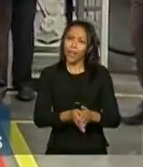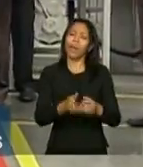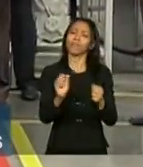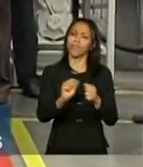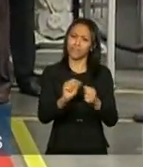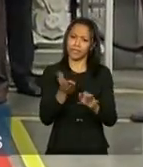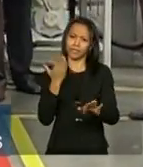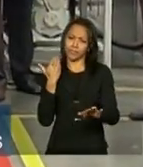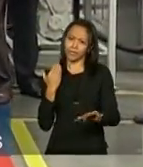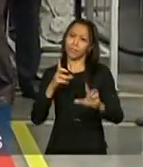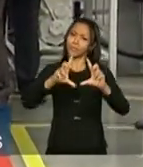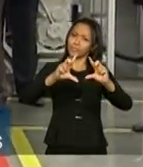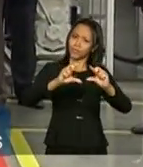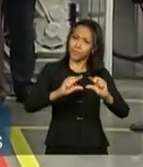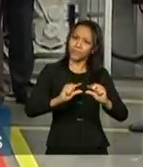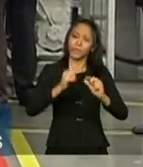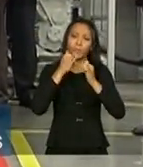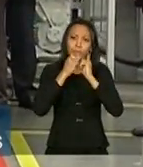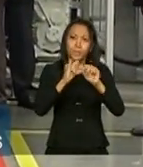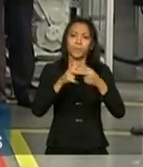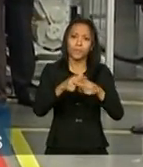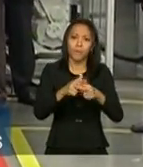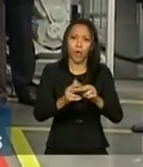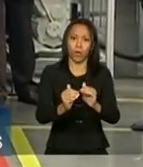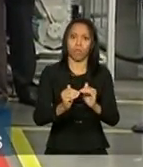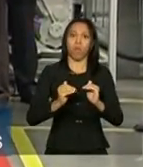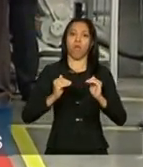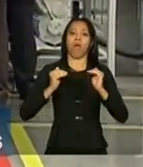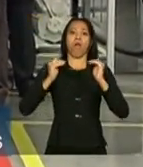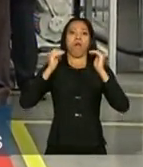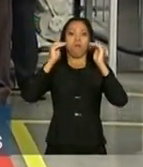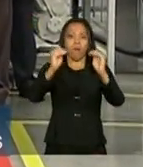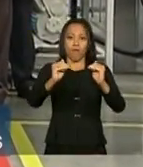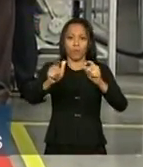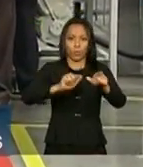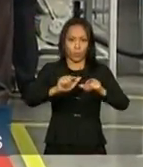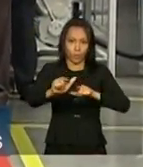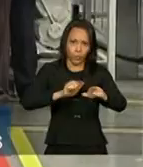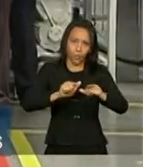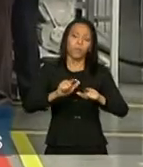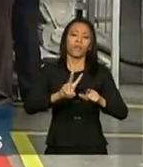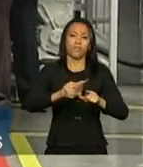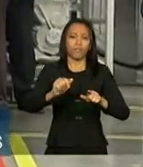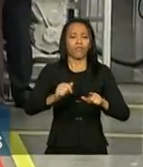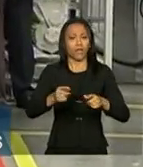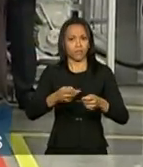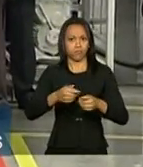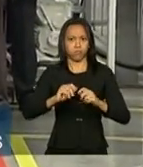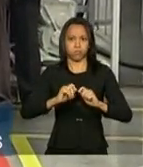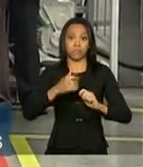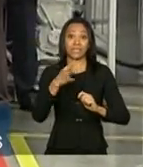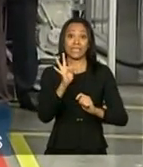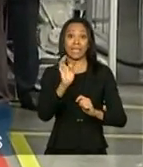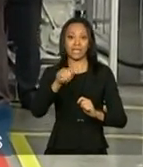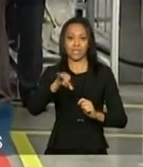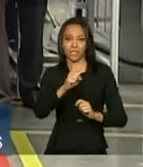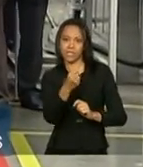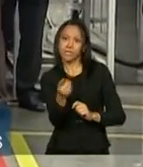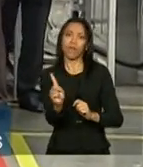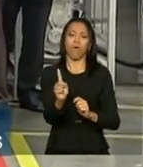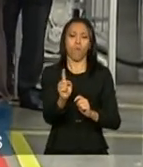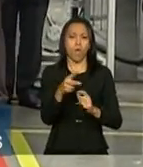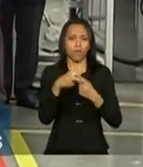média tensão e agora ampliou o portfólio e também vai desenvolver esses produtos de alta tensão. São